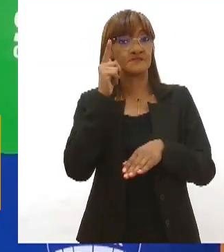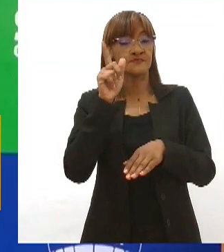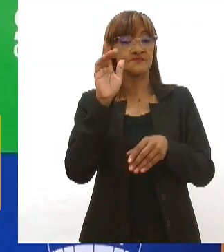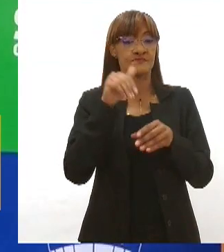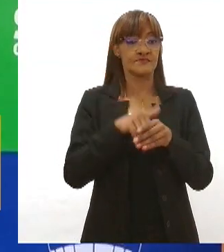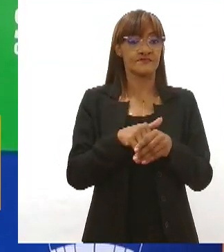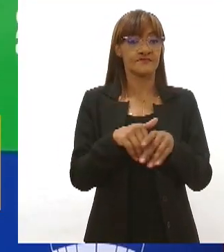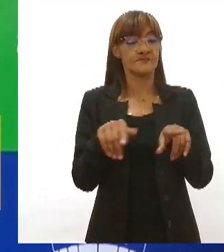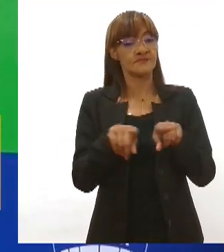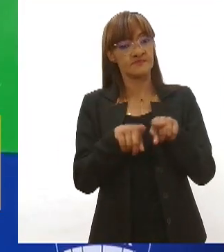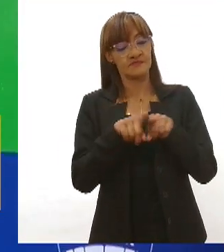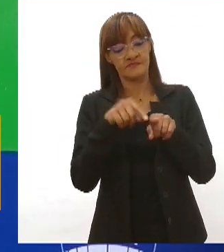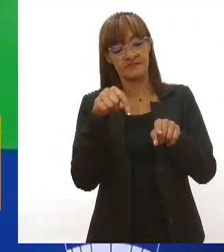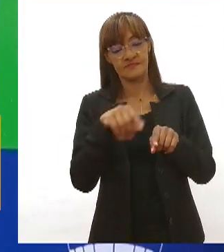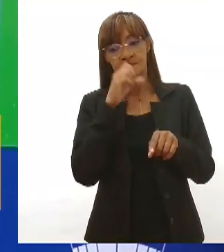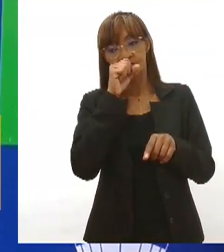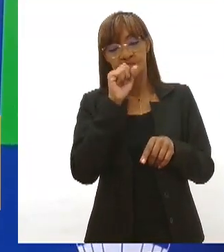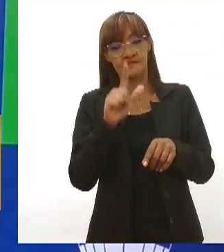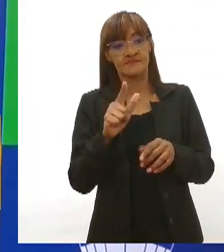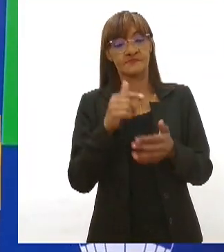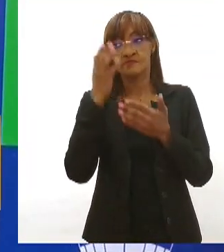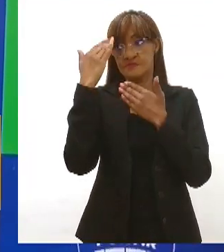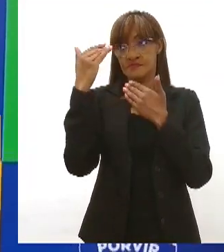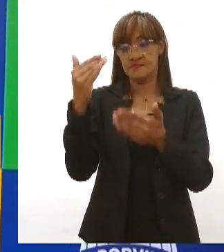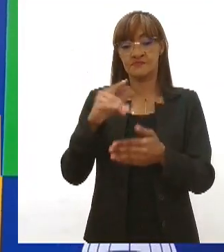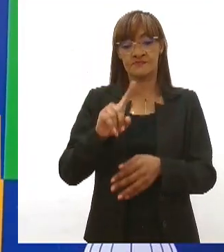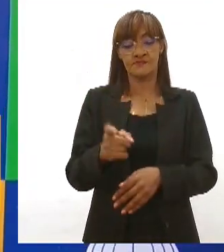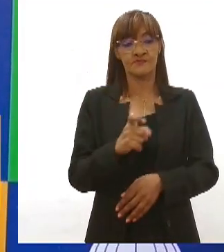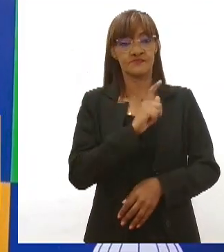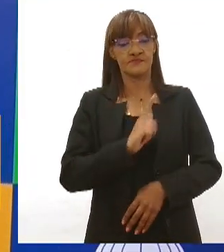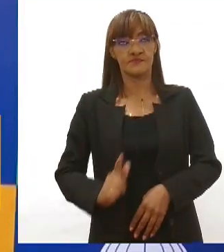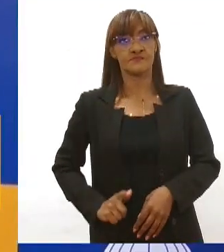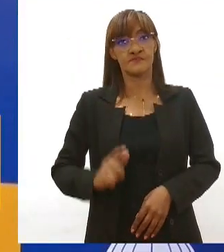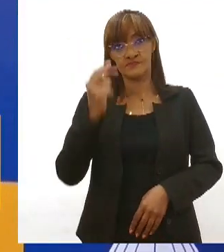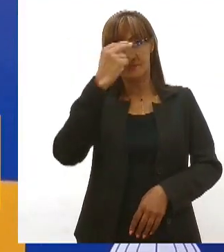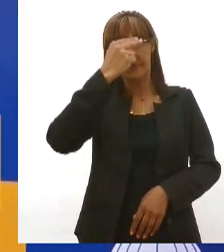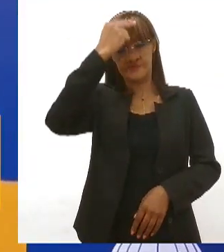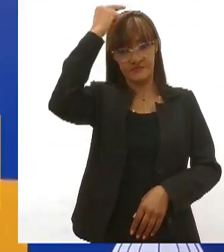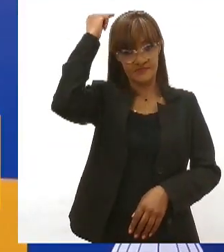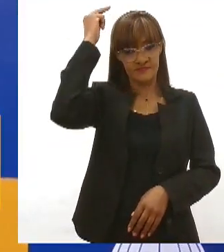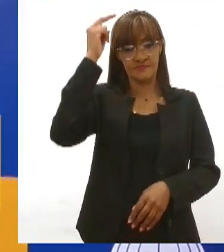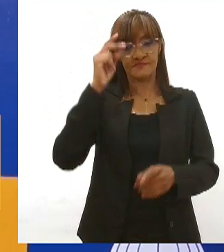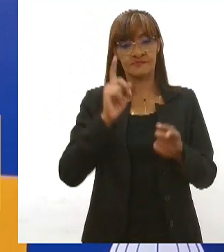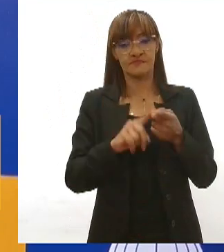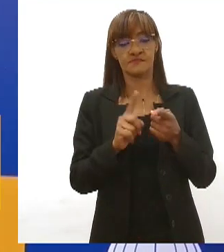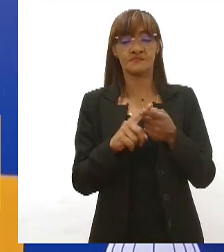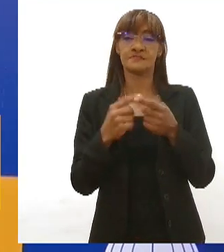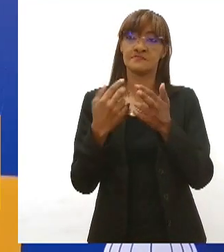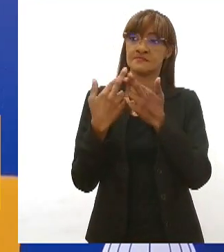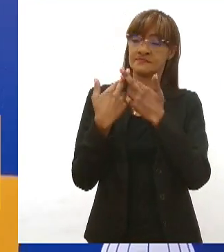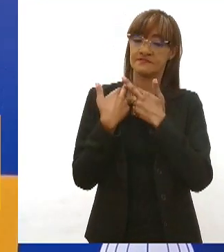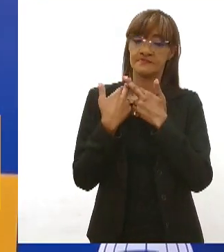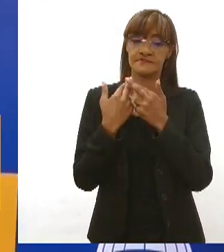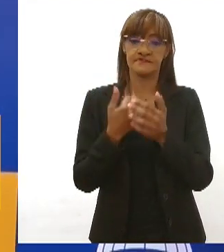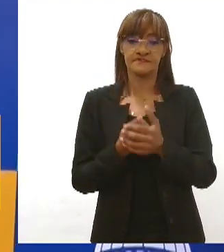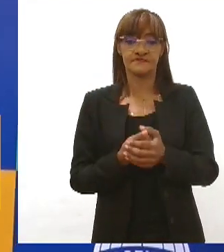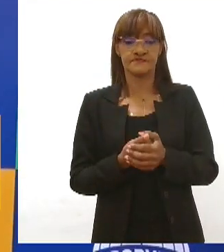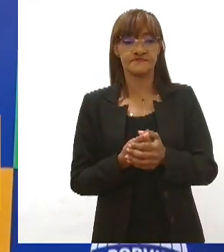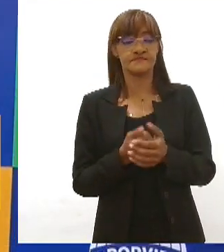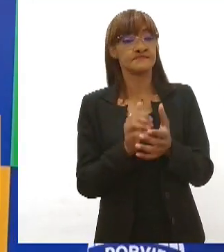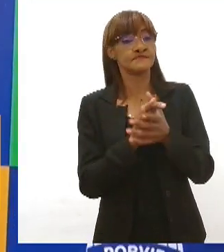Não é agradecer tanto o ex-governador Belivaldo Chagas, que foi o mentor e idealizador dessas obras. Parabenizar o prefeito